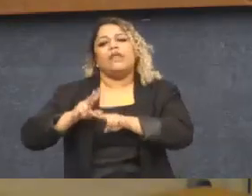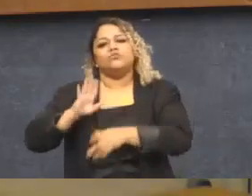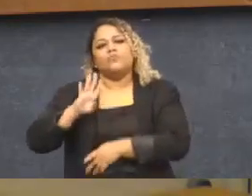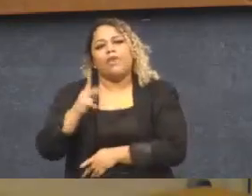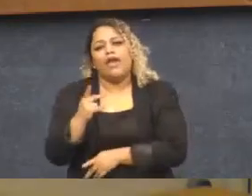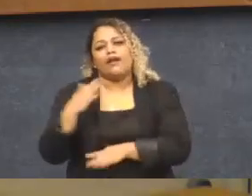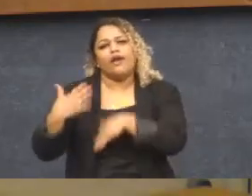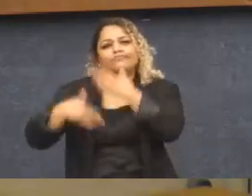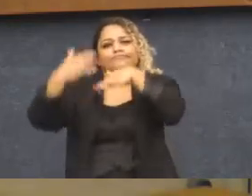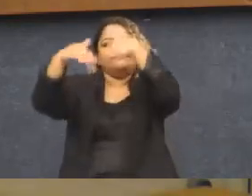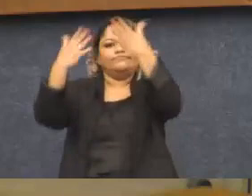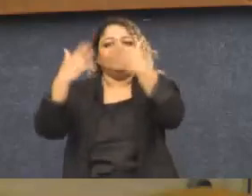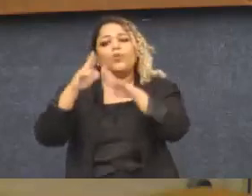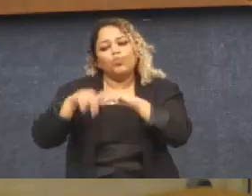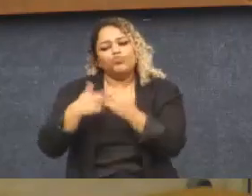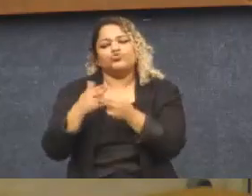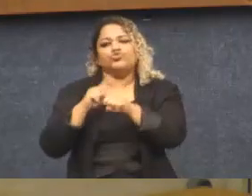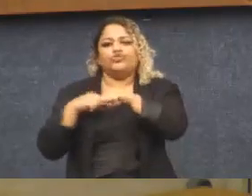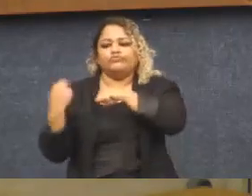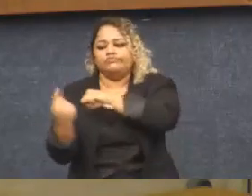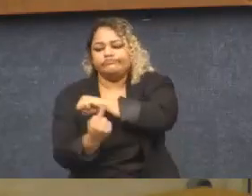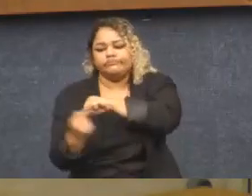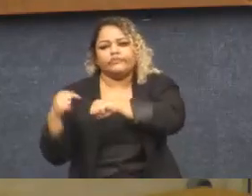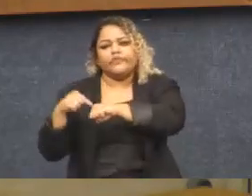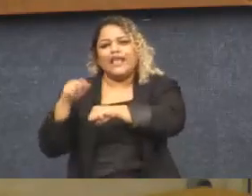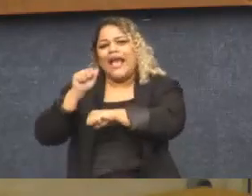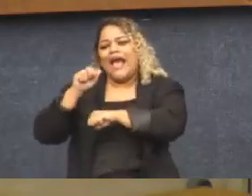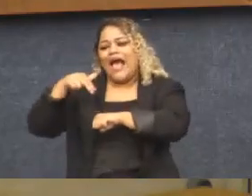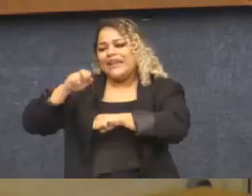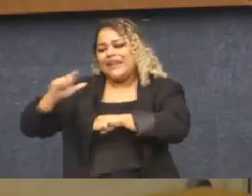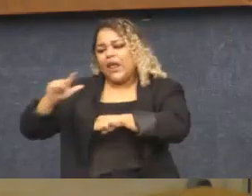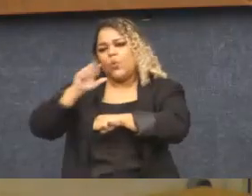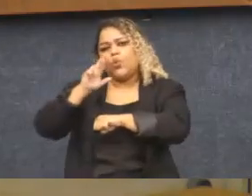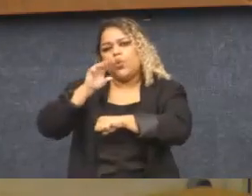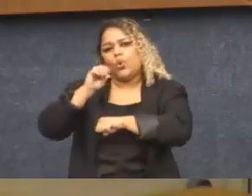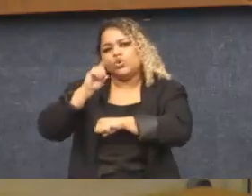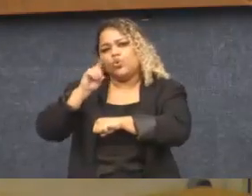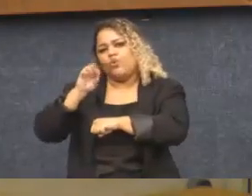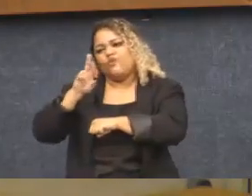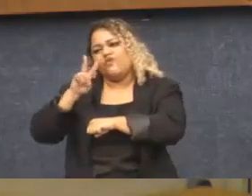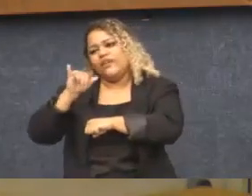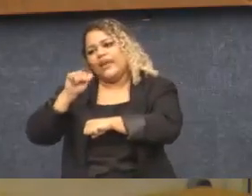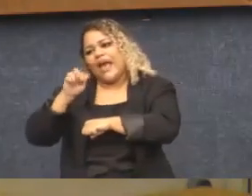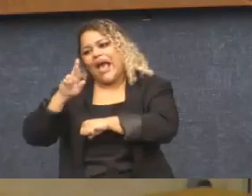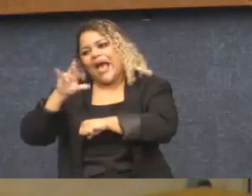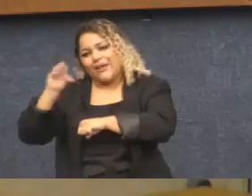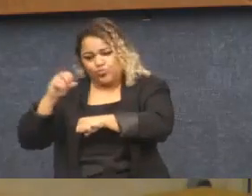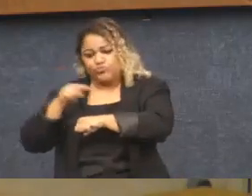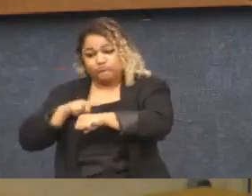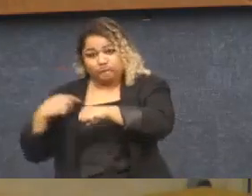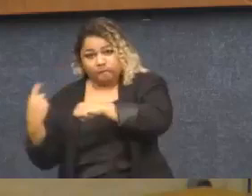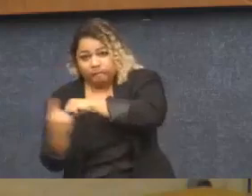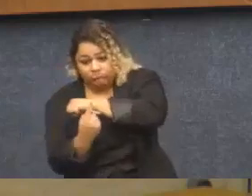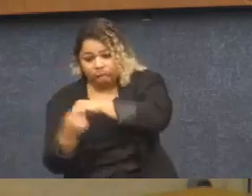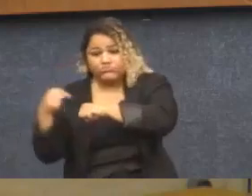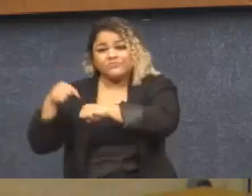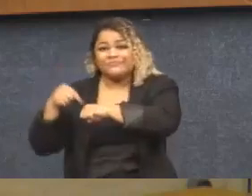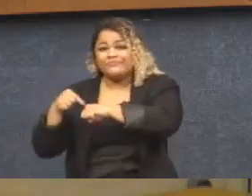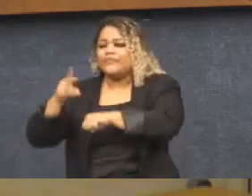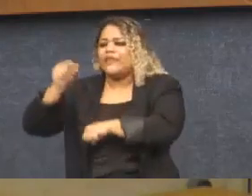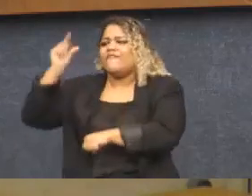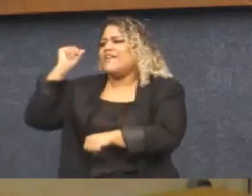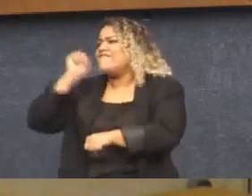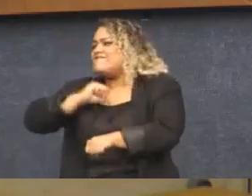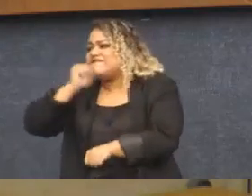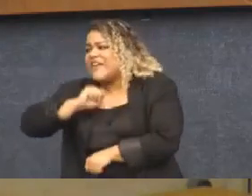por conta desse anel rodoviário arcaico que não comporta o número de veículos